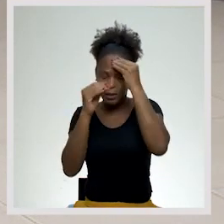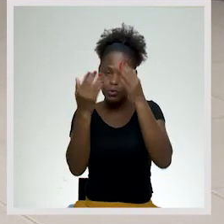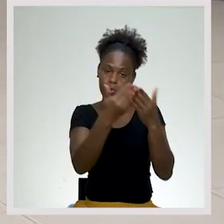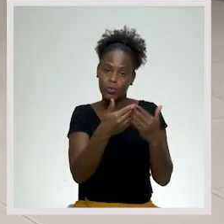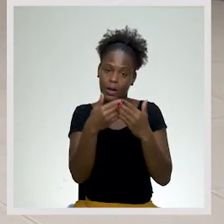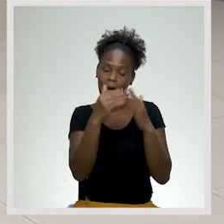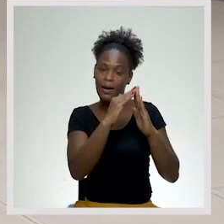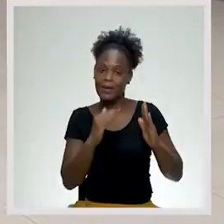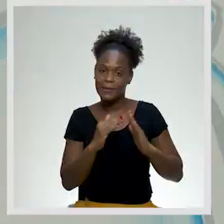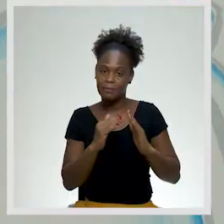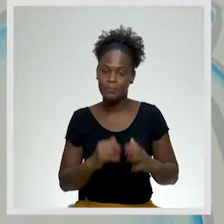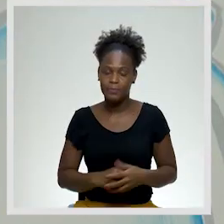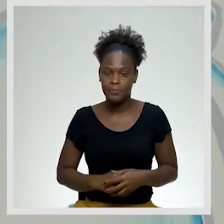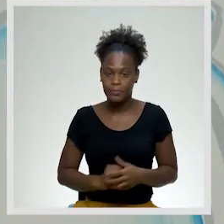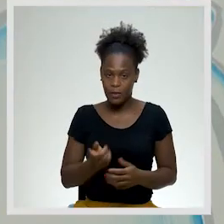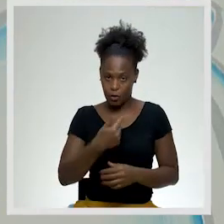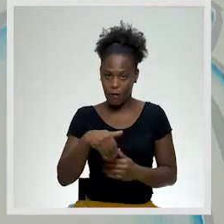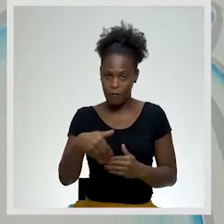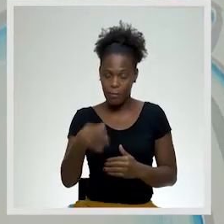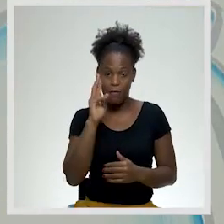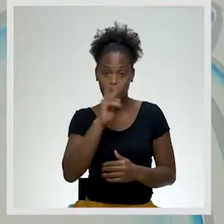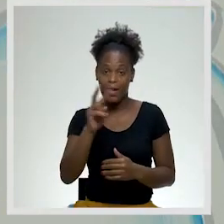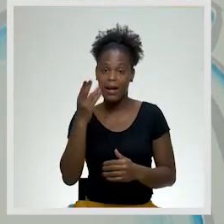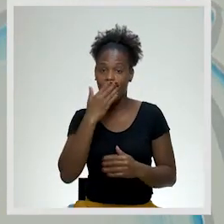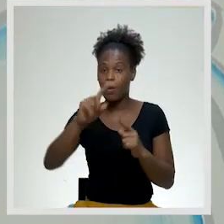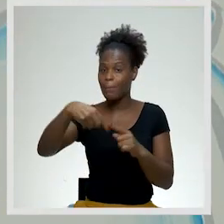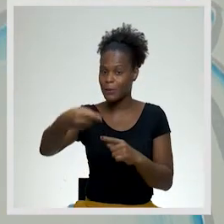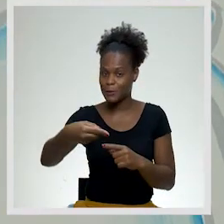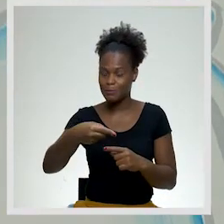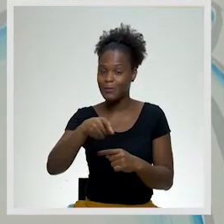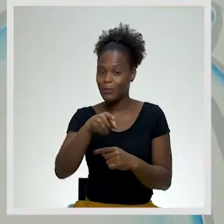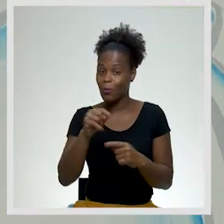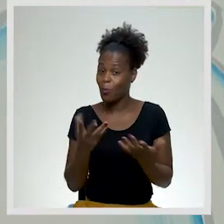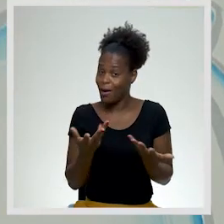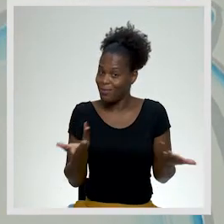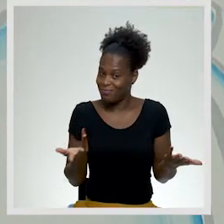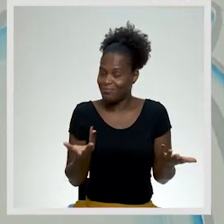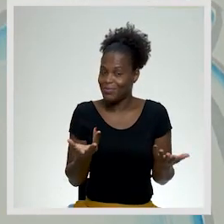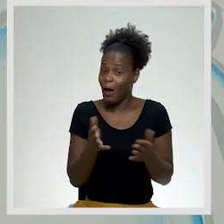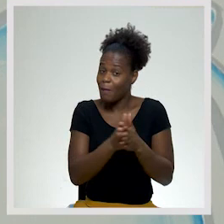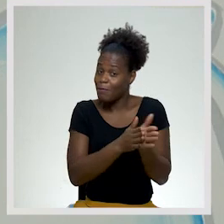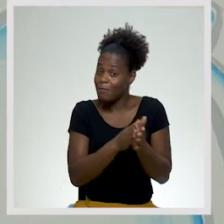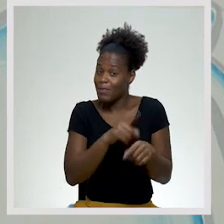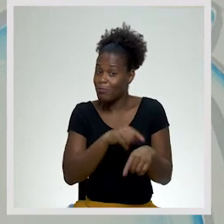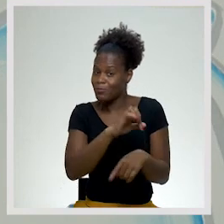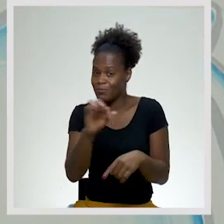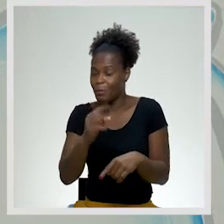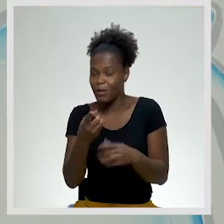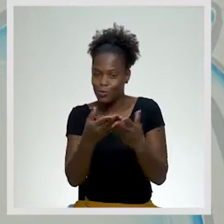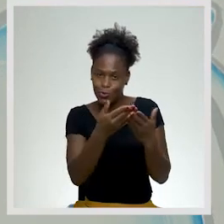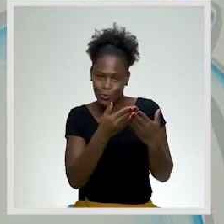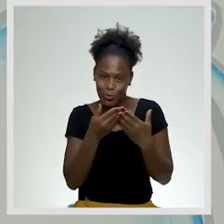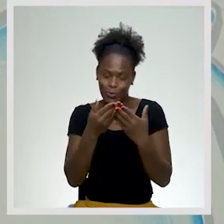Estudar em Casa. Nós vamos nos ver na próxima aula. Enquanto isso, aproveitem o tempo para